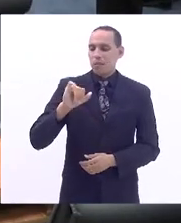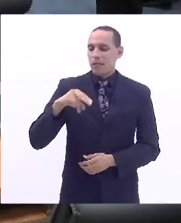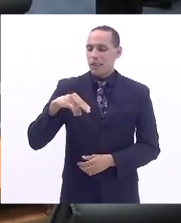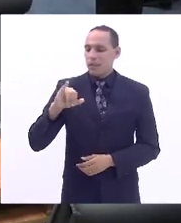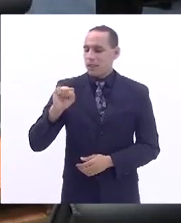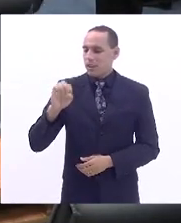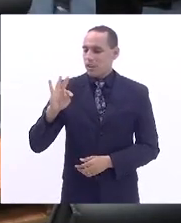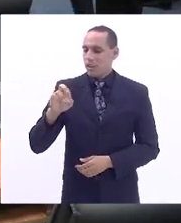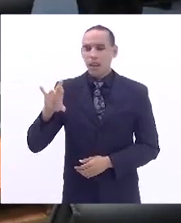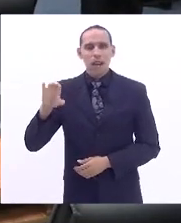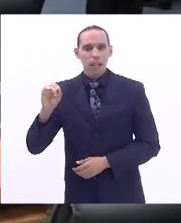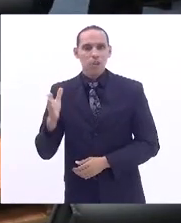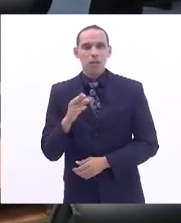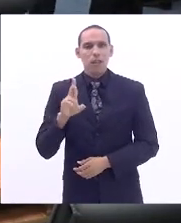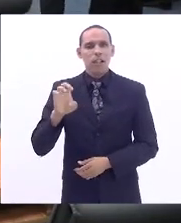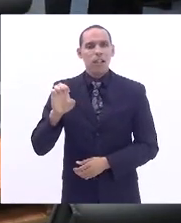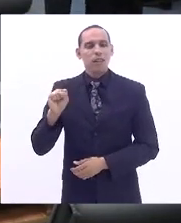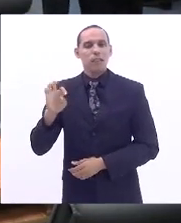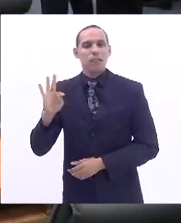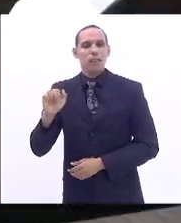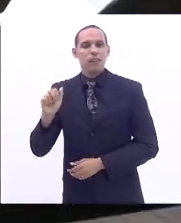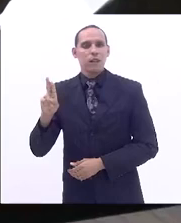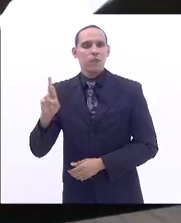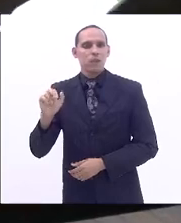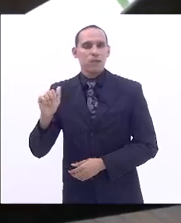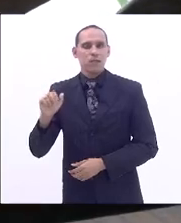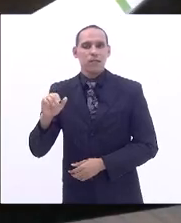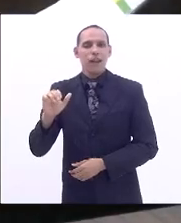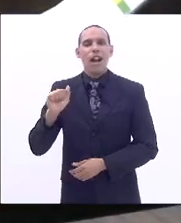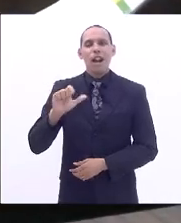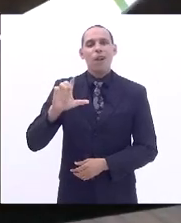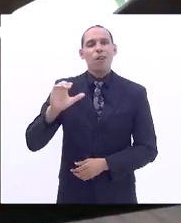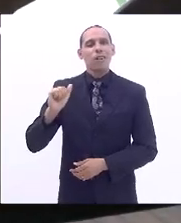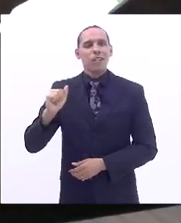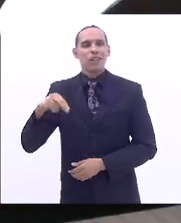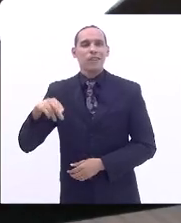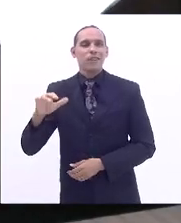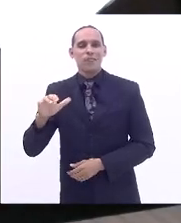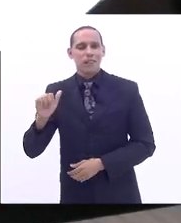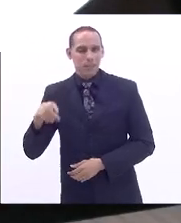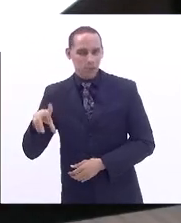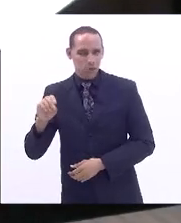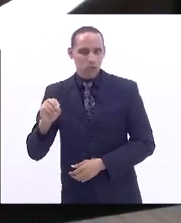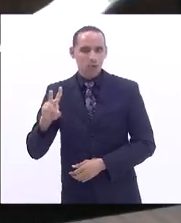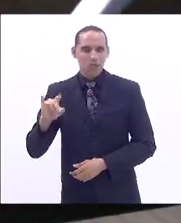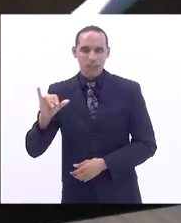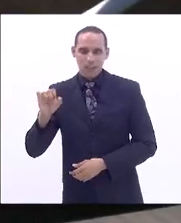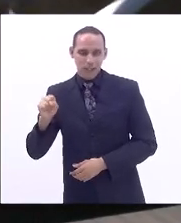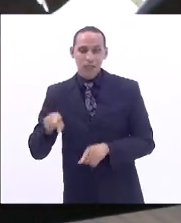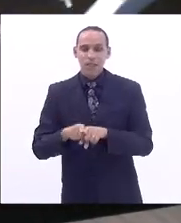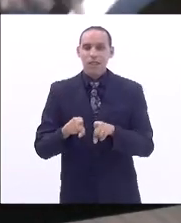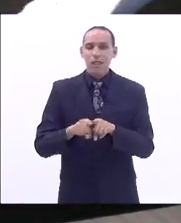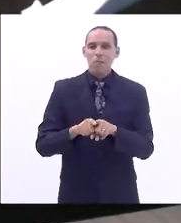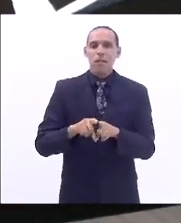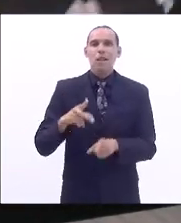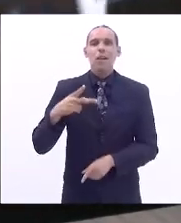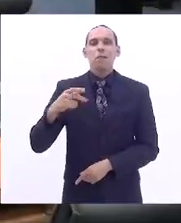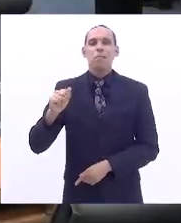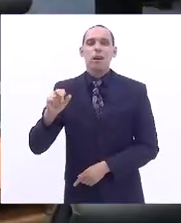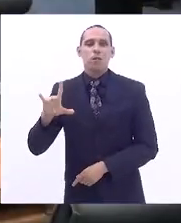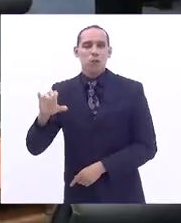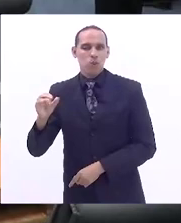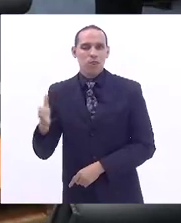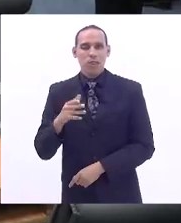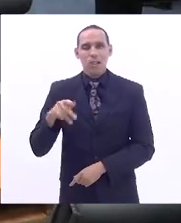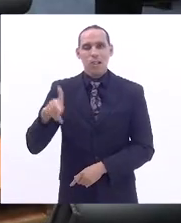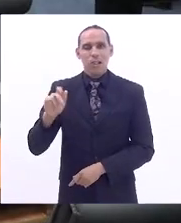Restaurando Vidas alcançando vidas e do Paulo Kadosh também aposto no mato seja muito bem vindo Obrigado tá muito obrigado